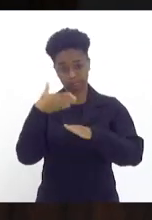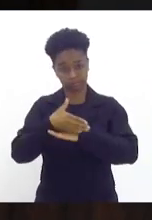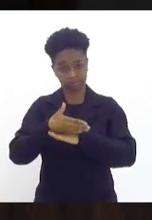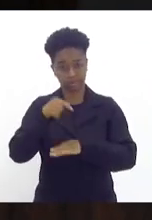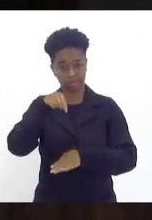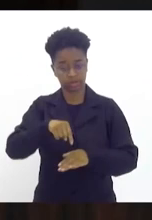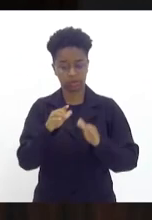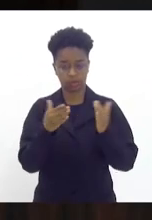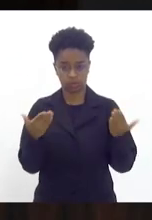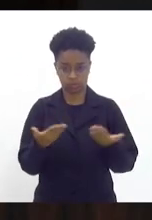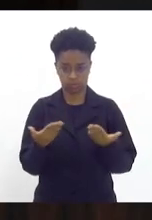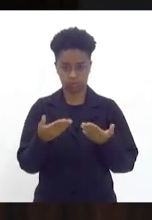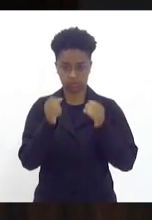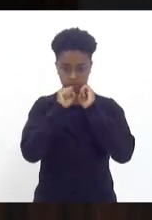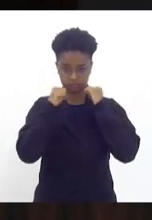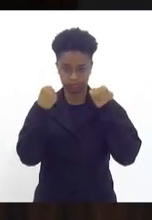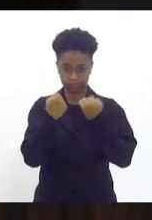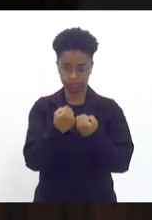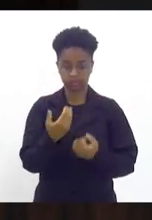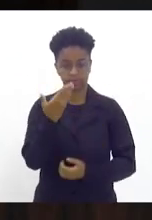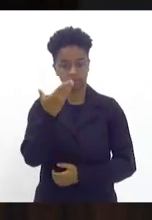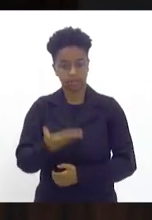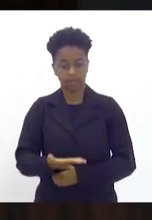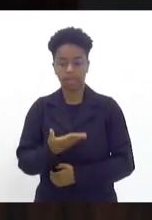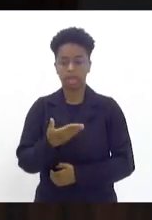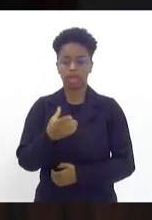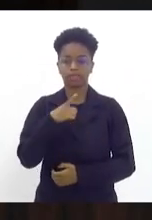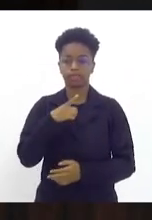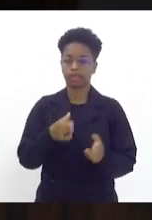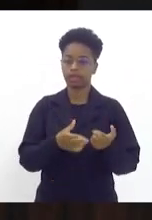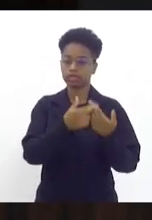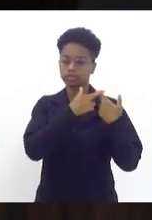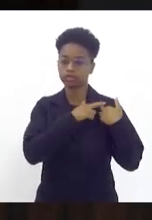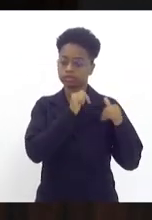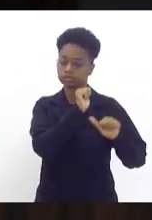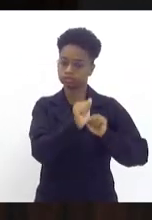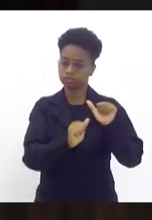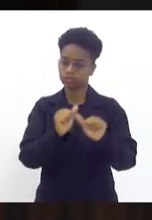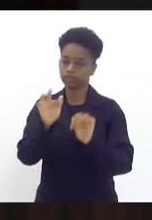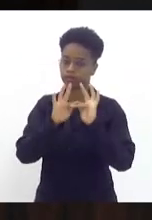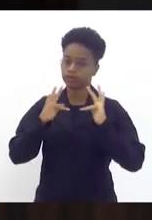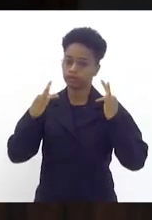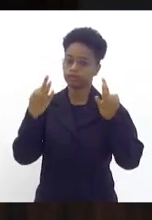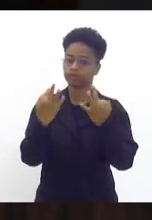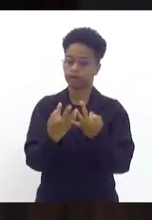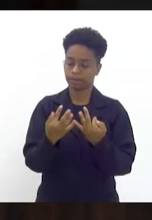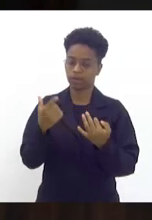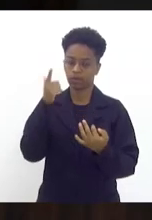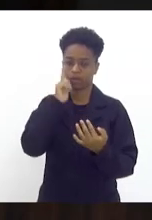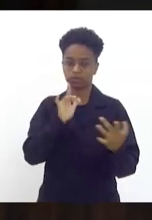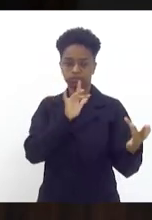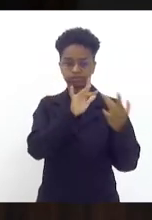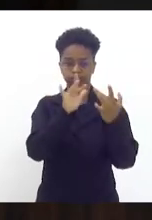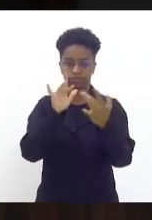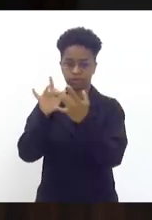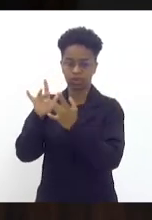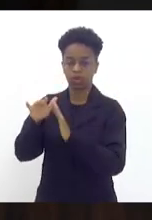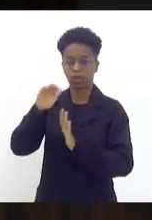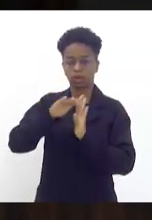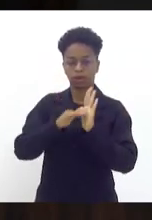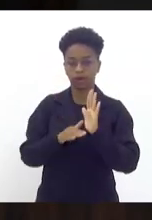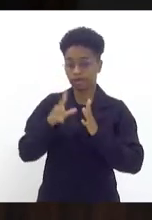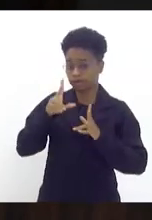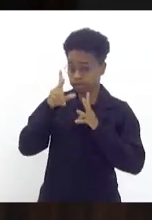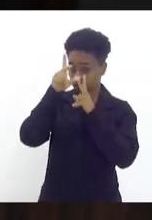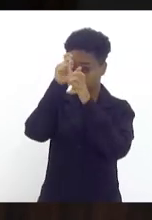simpósio. Doutora Ângela Gandra é responsável pela transformação de famílias alcançadas pelos programas de fortalecimento